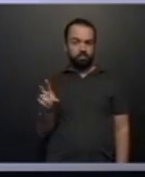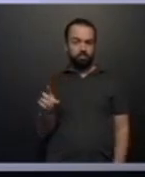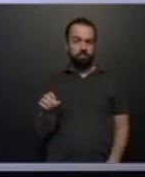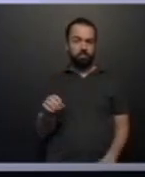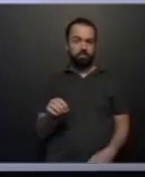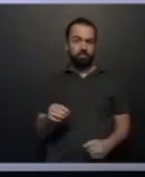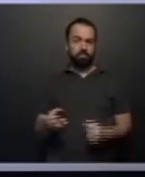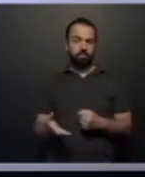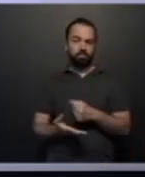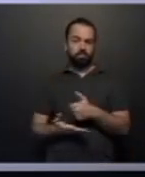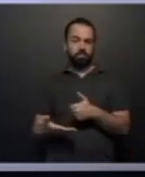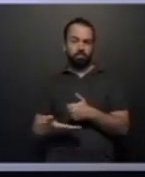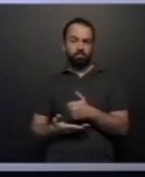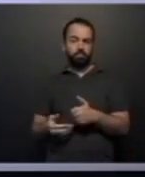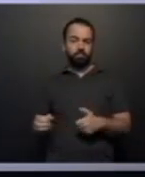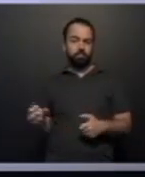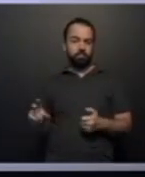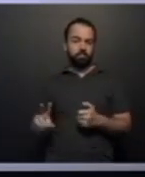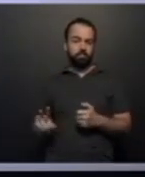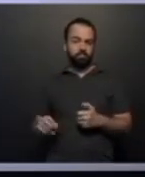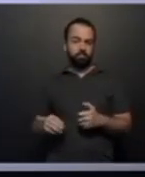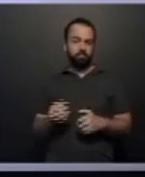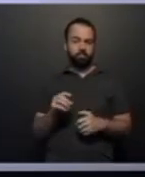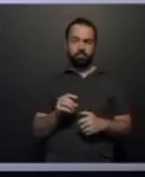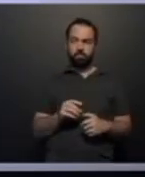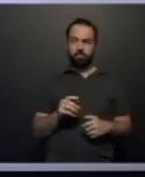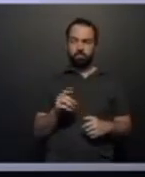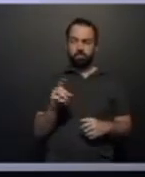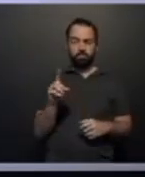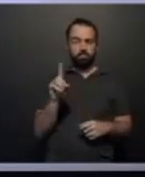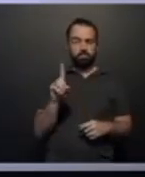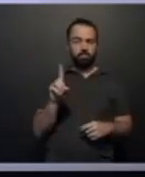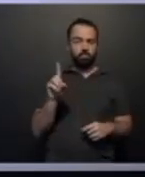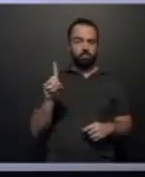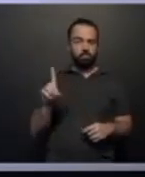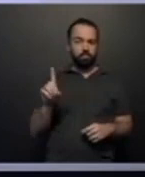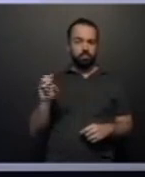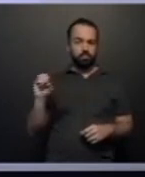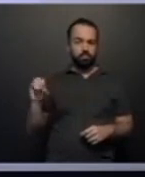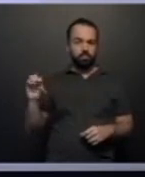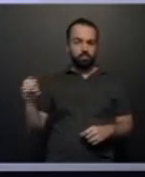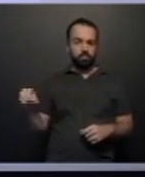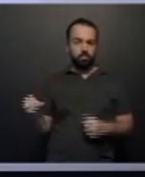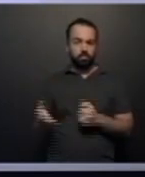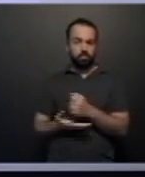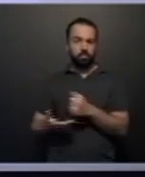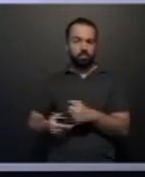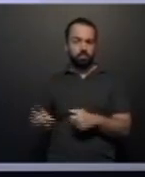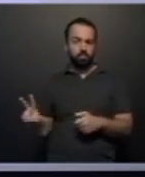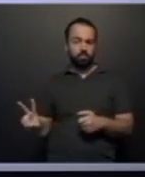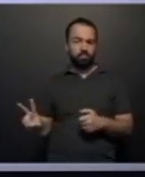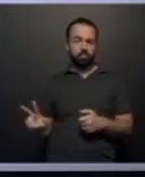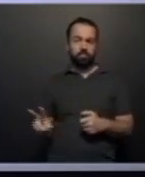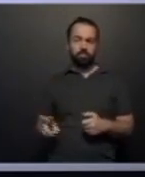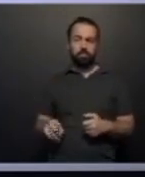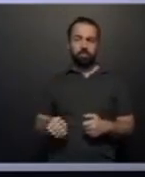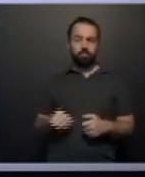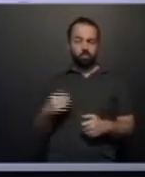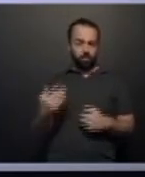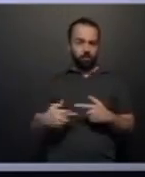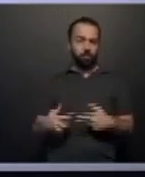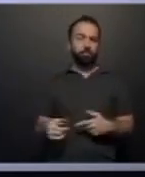sistema decimal é o número 1, 1, 0, 0 na base 2. Um exemplo